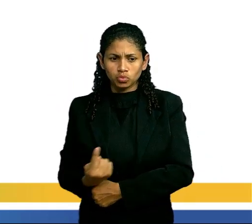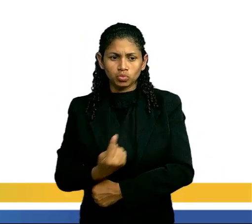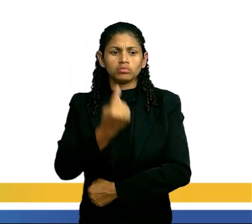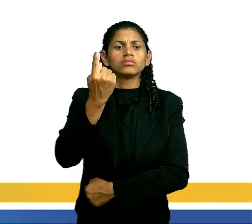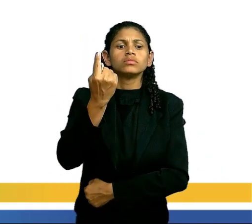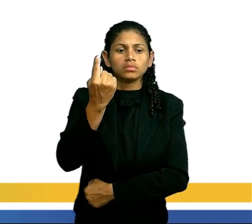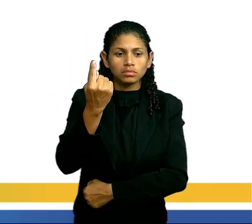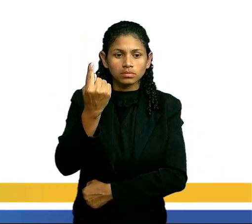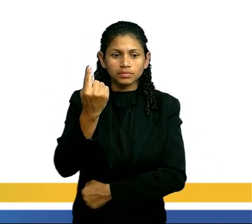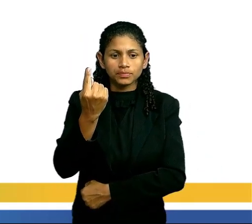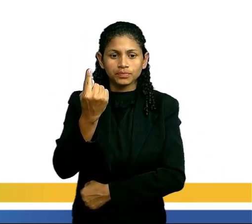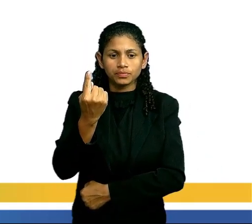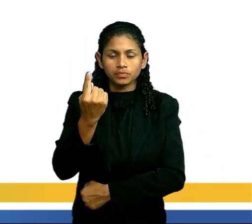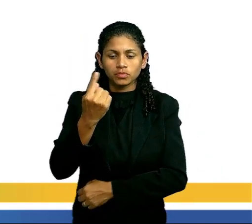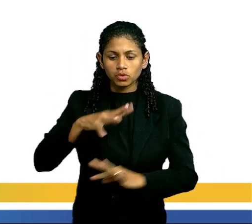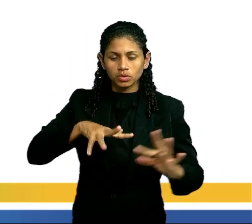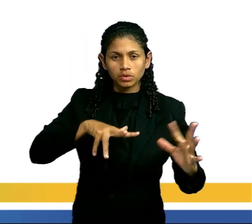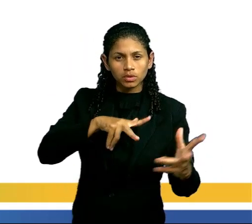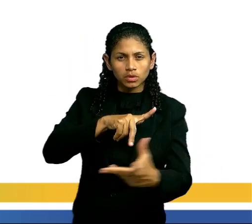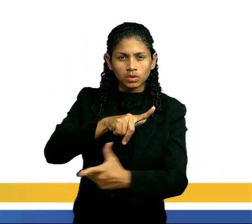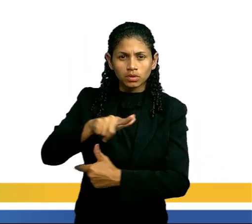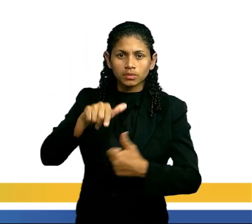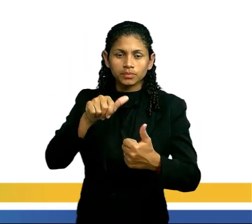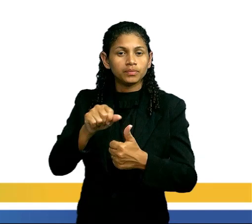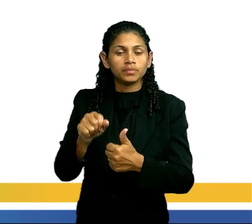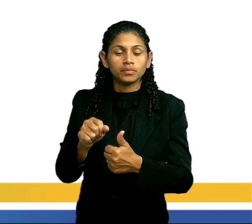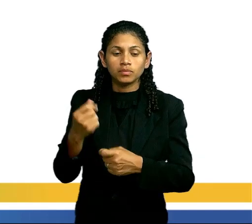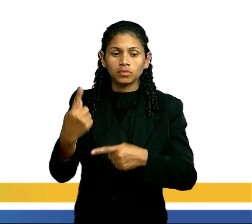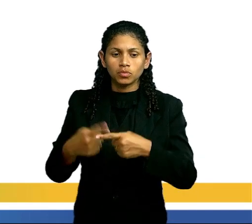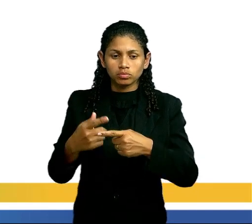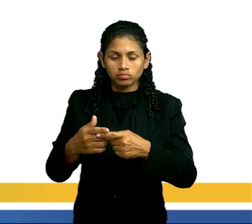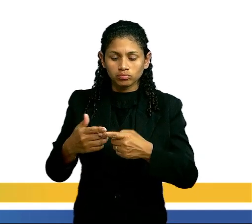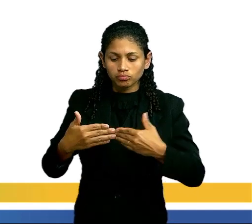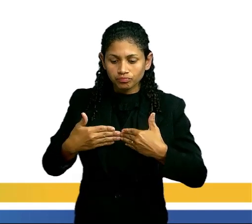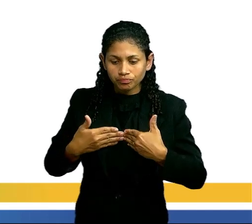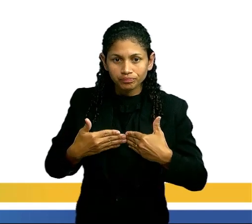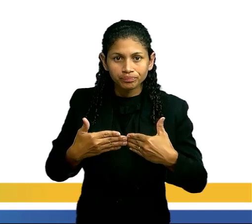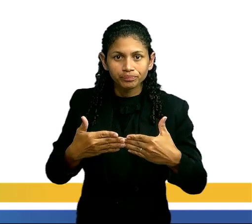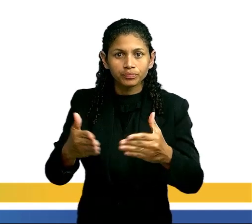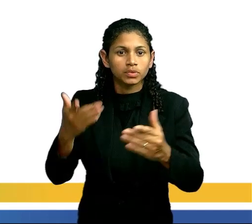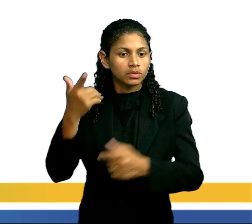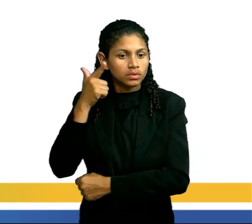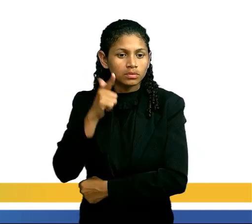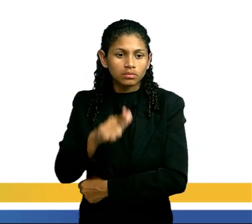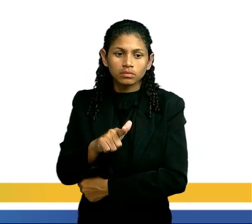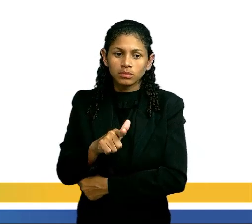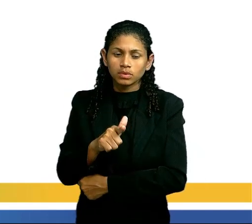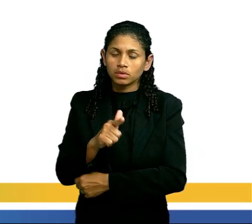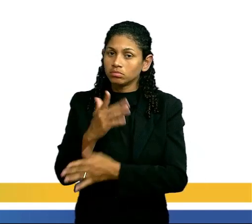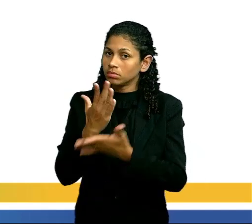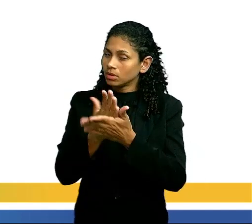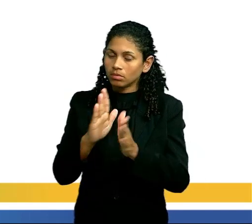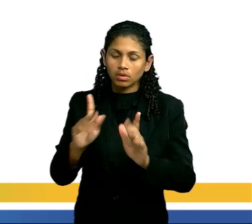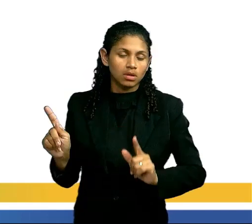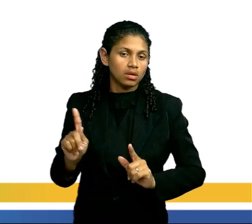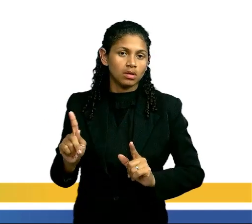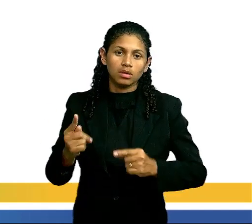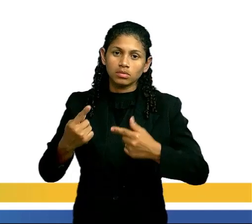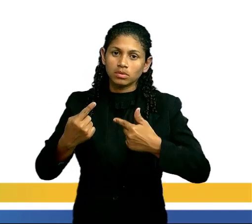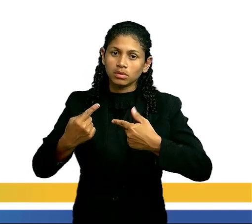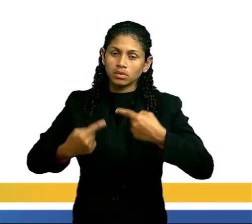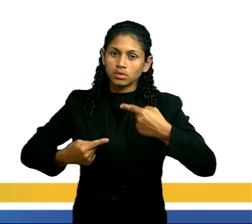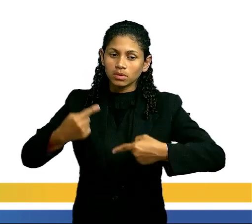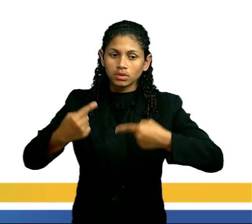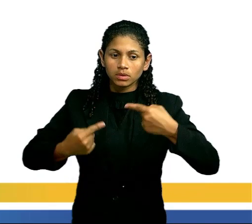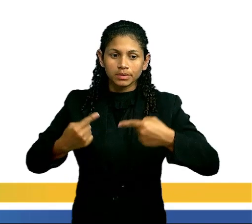líderes mundial, uma vez que os avanços obtidos não dão conta de conter as turbulências políticas que assolam as nações.